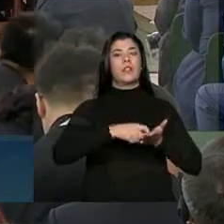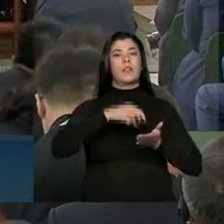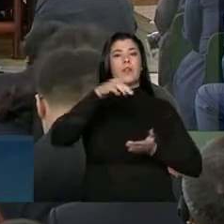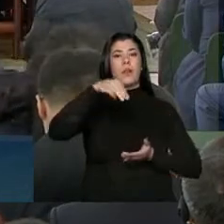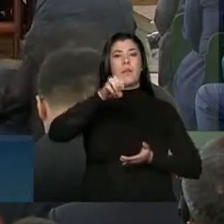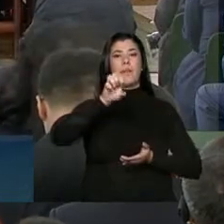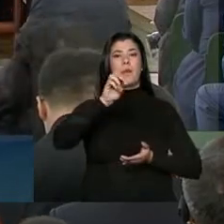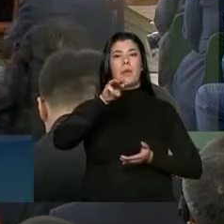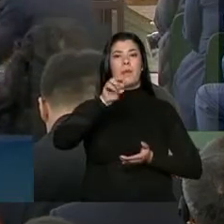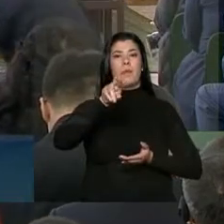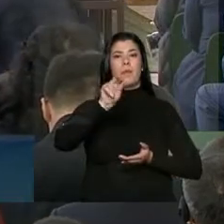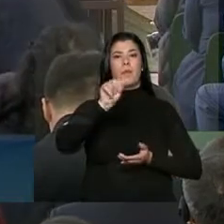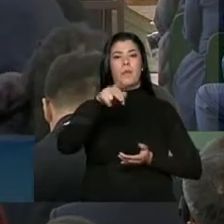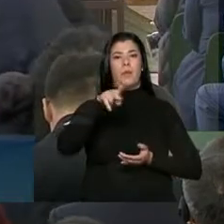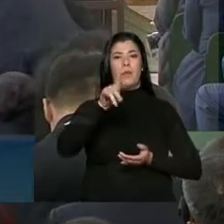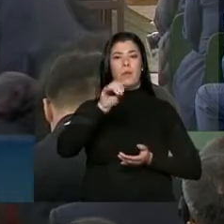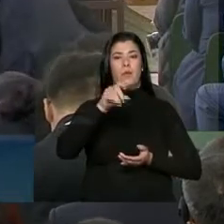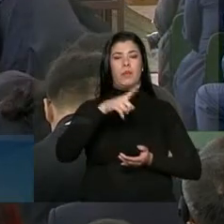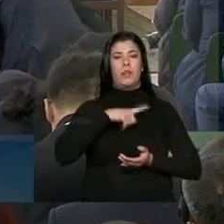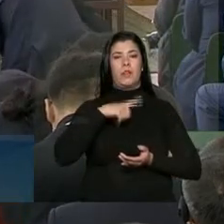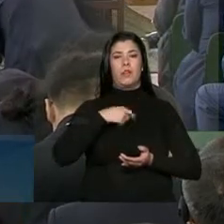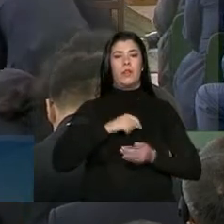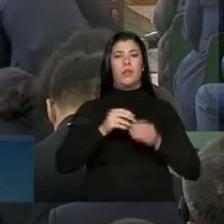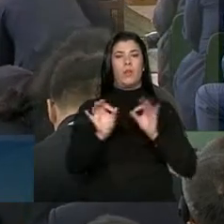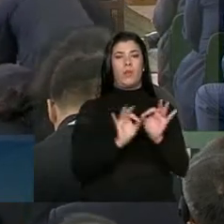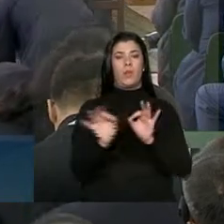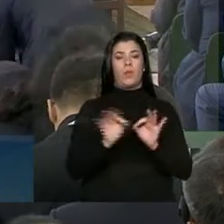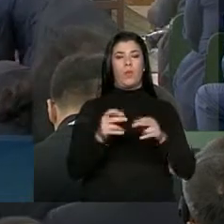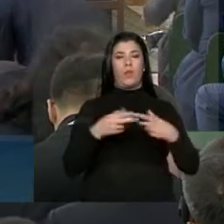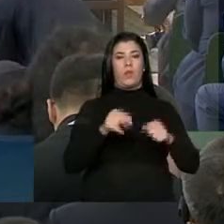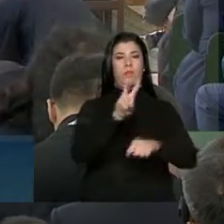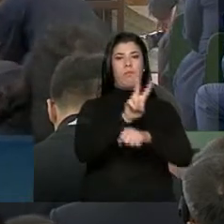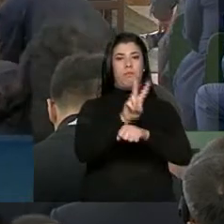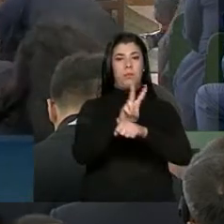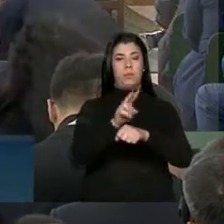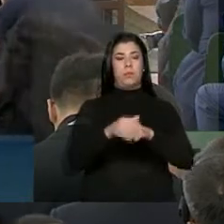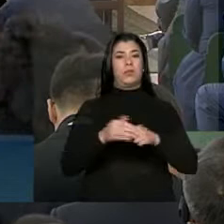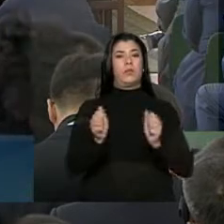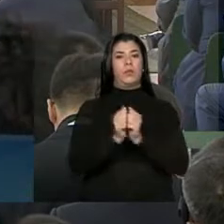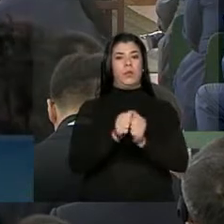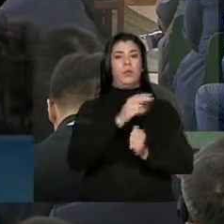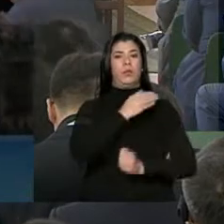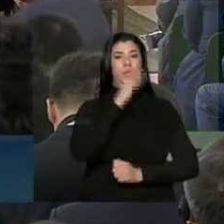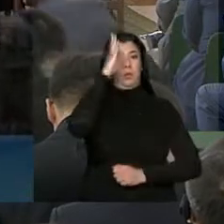de entendimento na área de defesa entre Brasil e China.